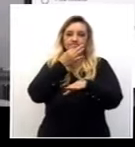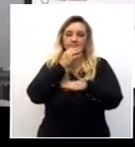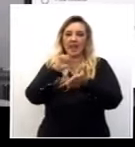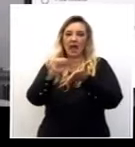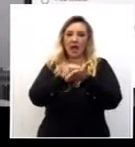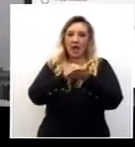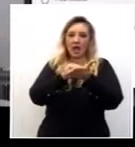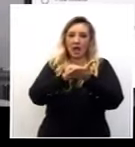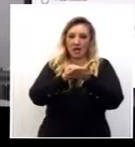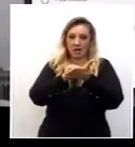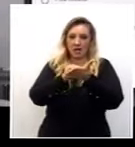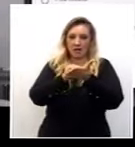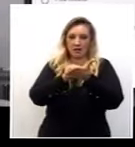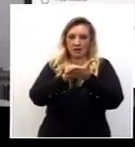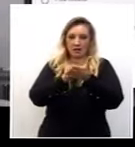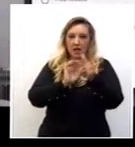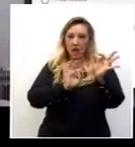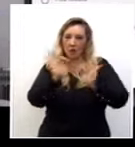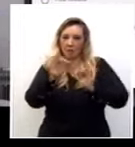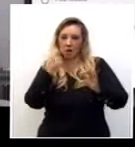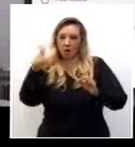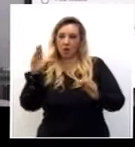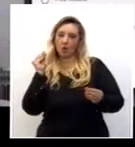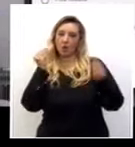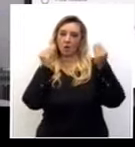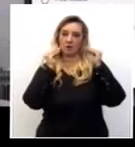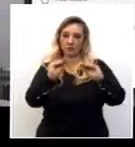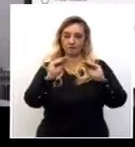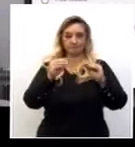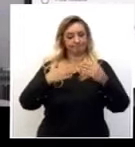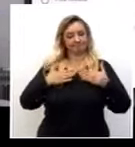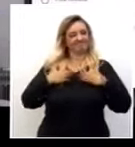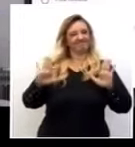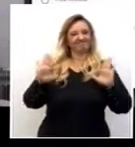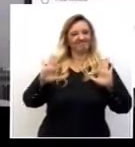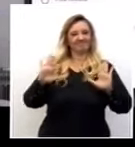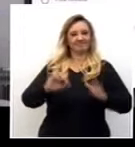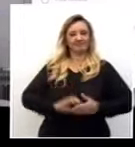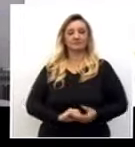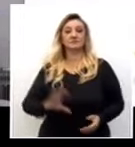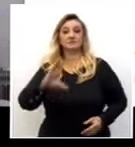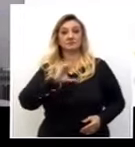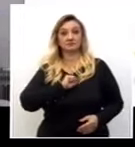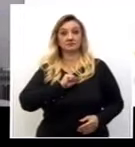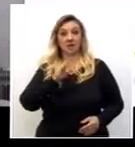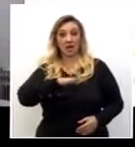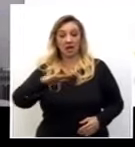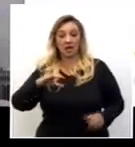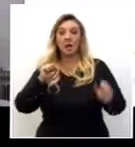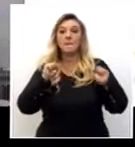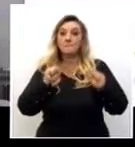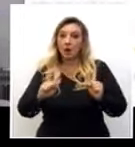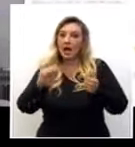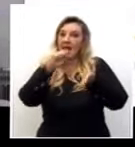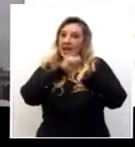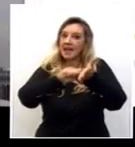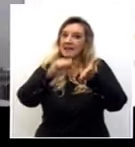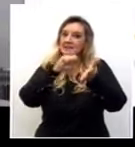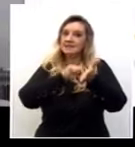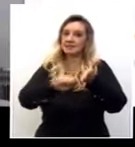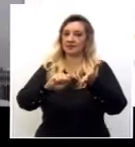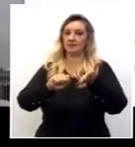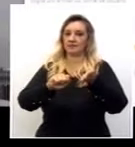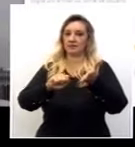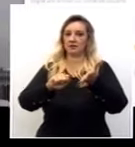editar outros posts, tá? Mas eu não gosto desse tipo de formato. Eu gosto de colocar que o aluno possa escrever e